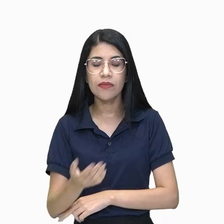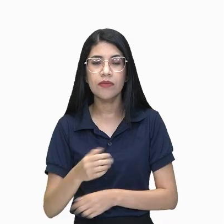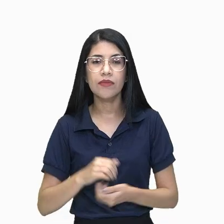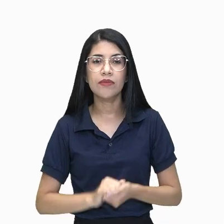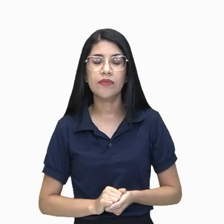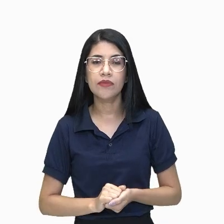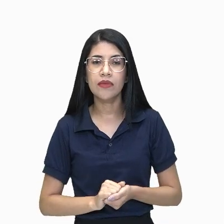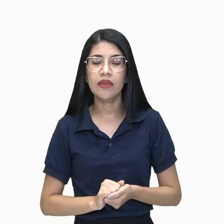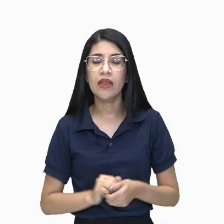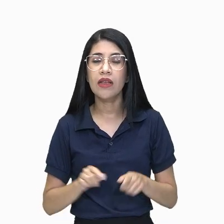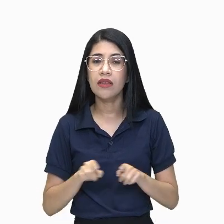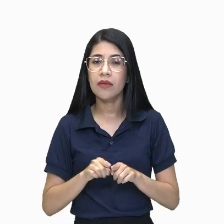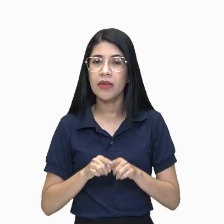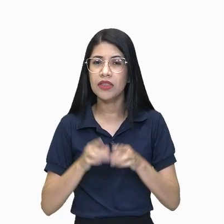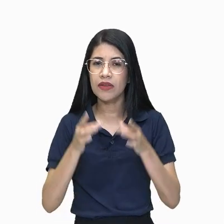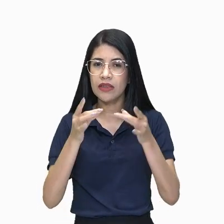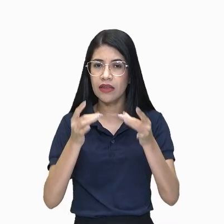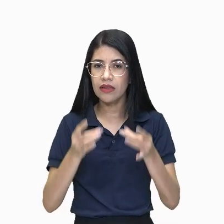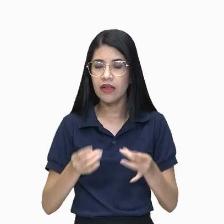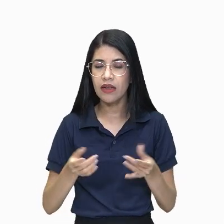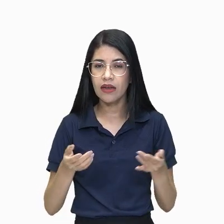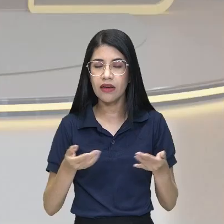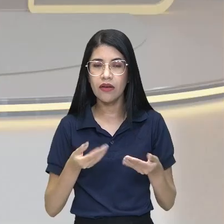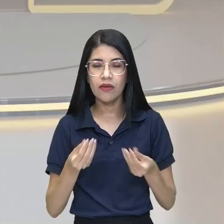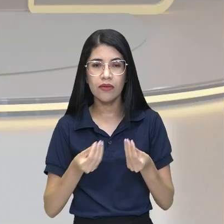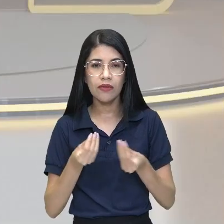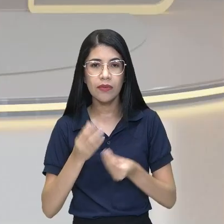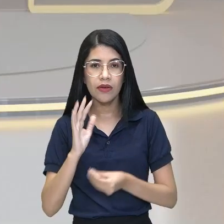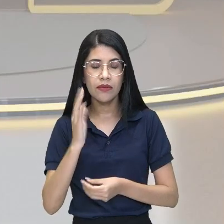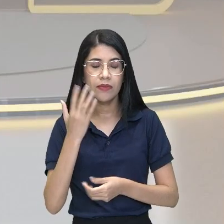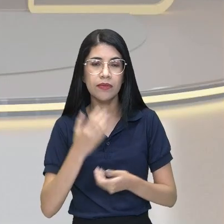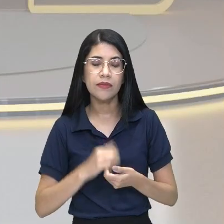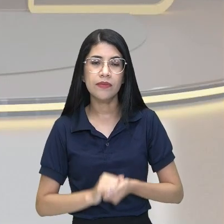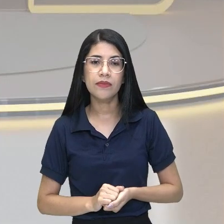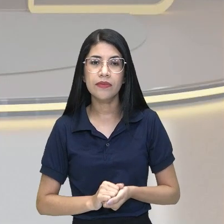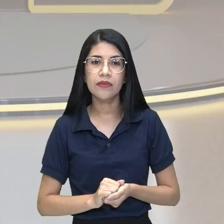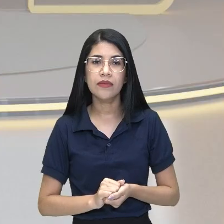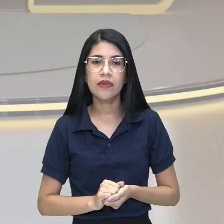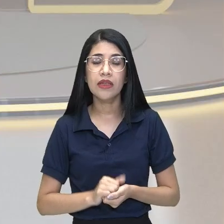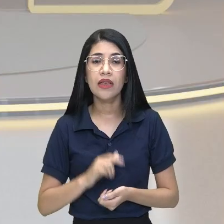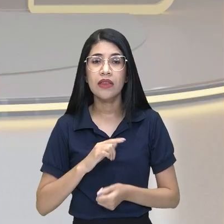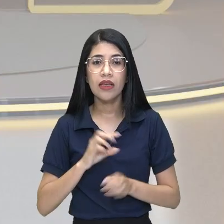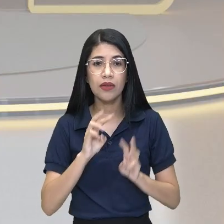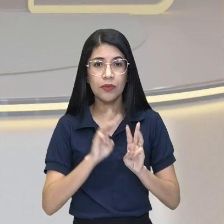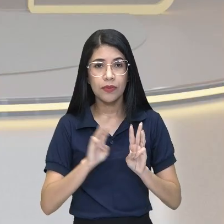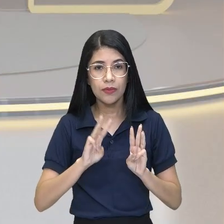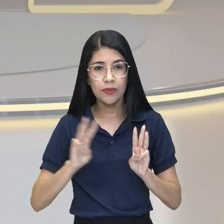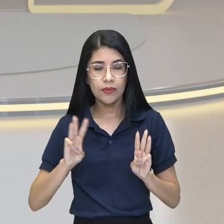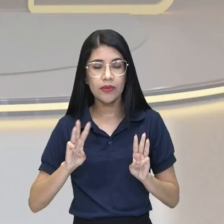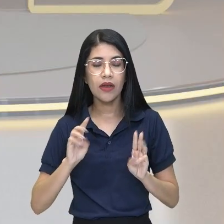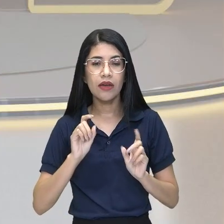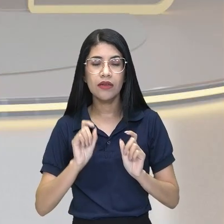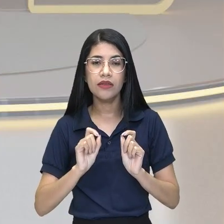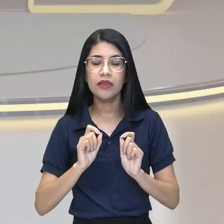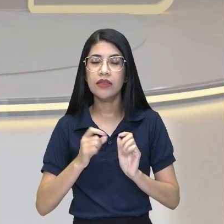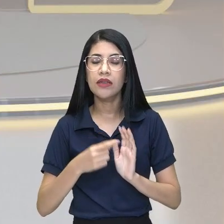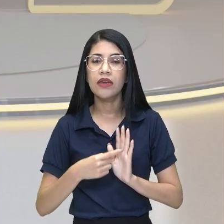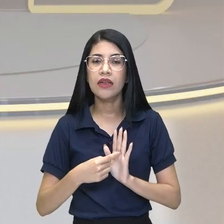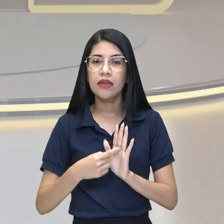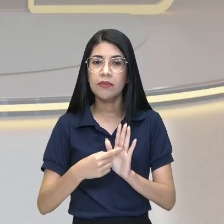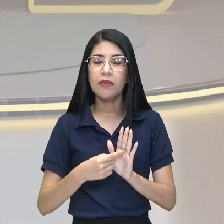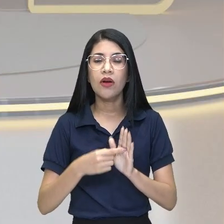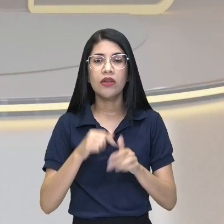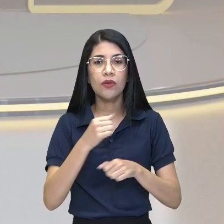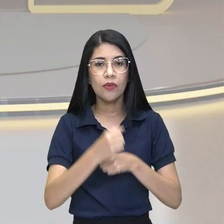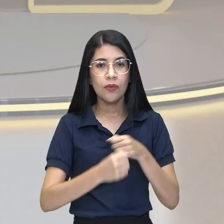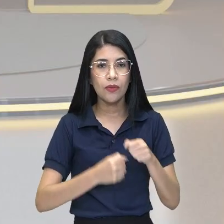professora, também de uma maneira bem detalhada, né? Isso, porque nós temos aí o nosso site, e nesse site ele mostra ano a ano,